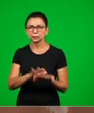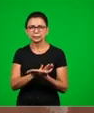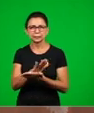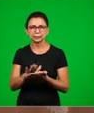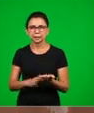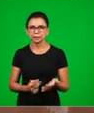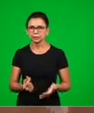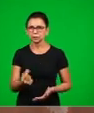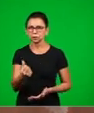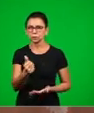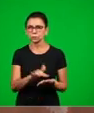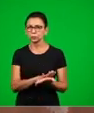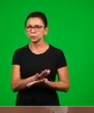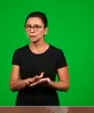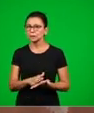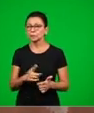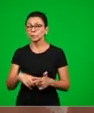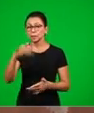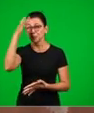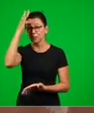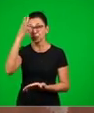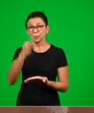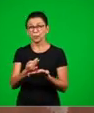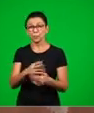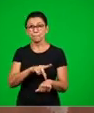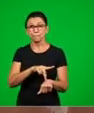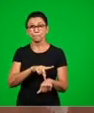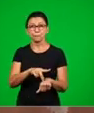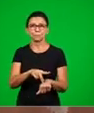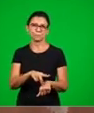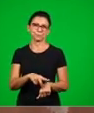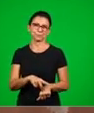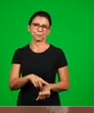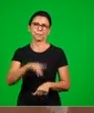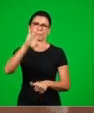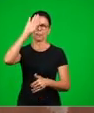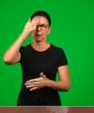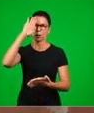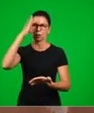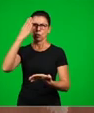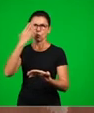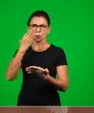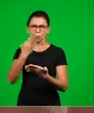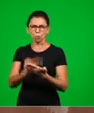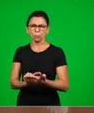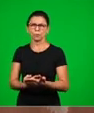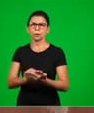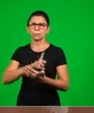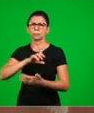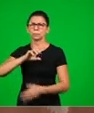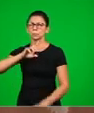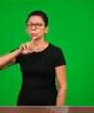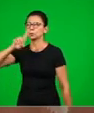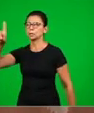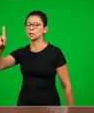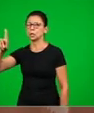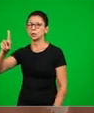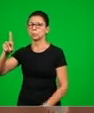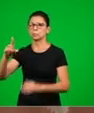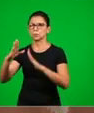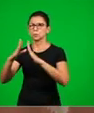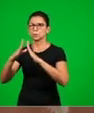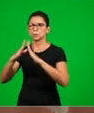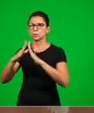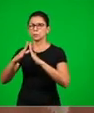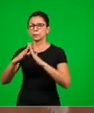isso, porque confiamos um dia no Senhor, que o Senhor disse, não quero esse tipo de pedido. Eu vou providenciar